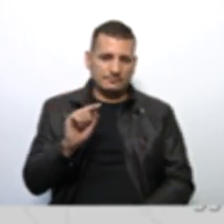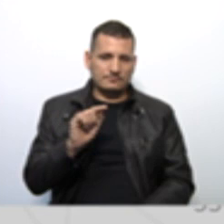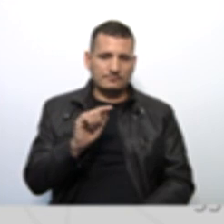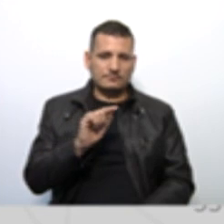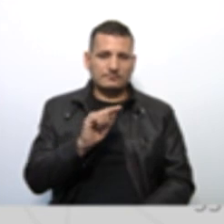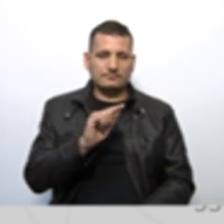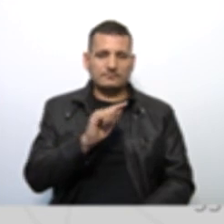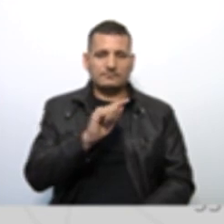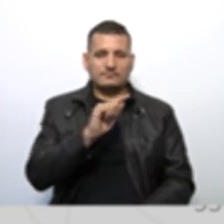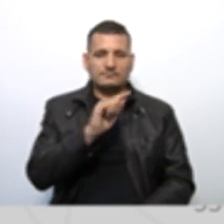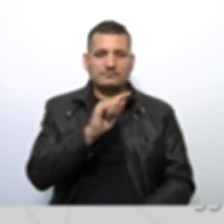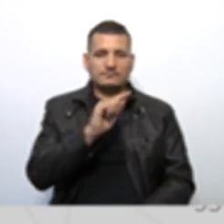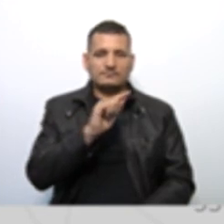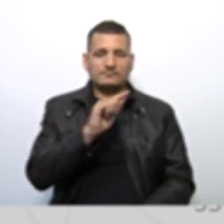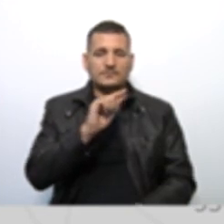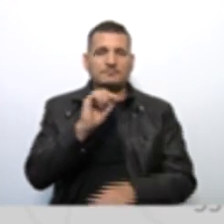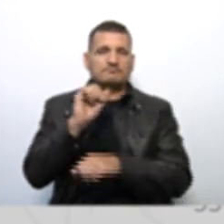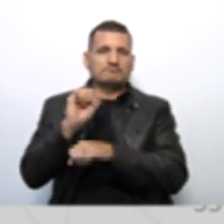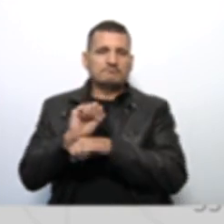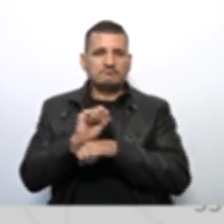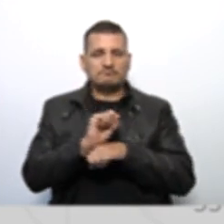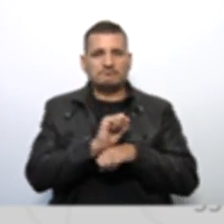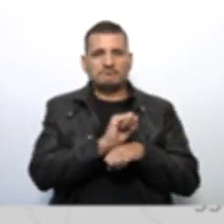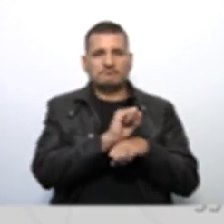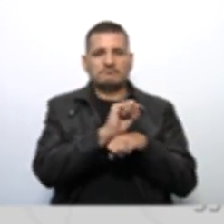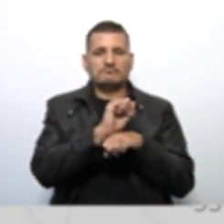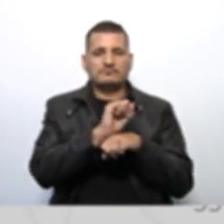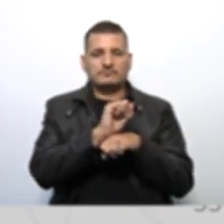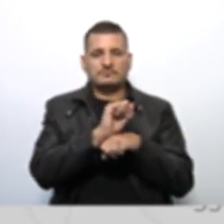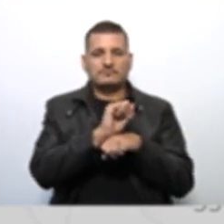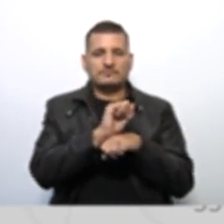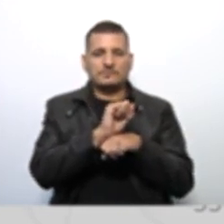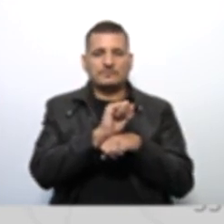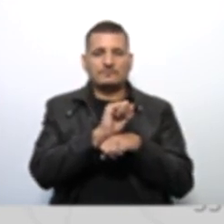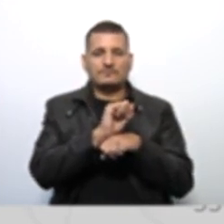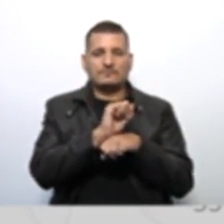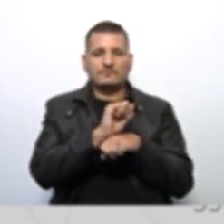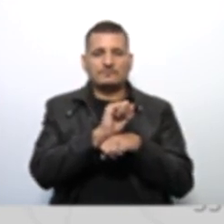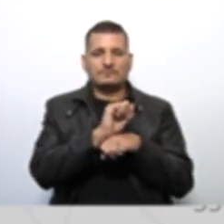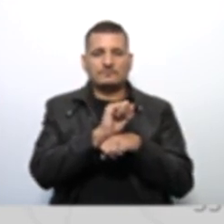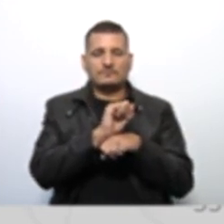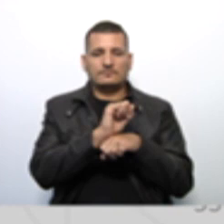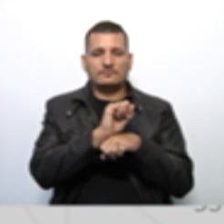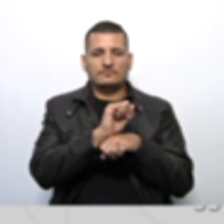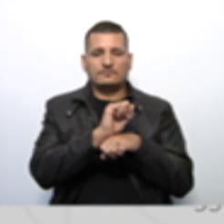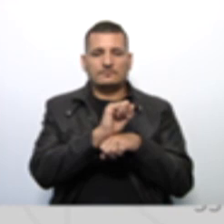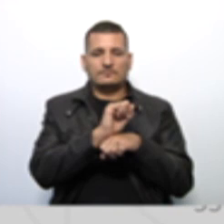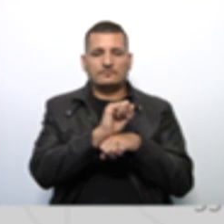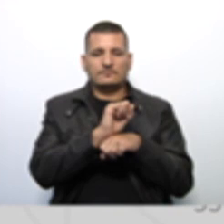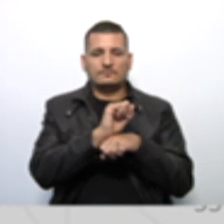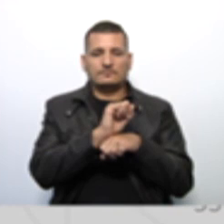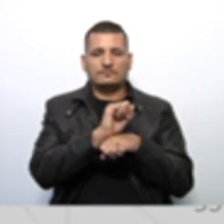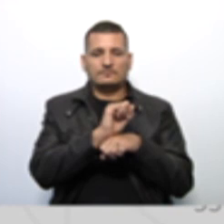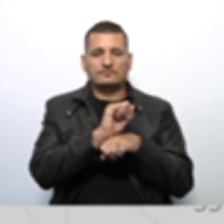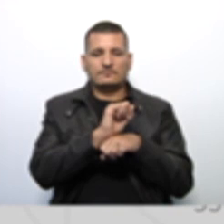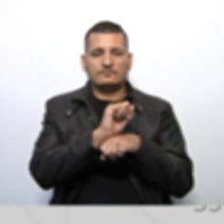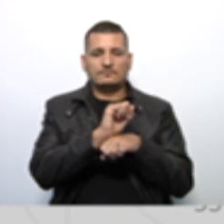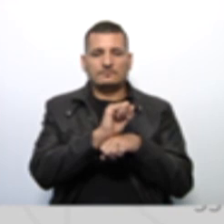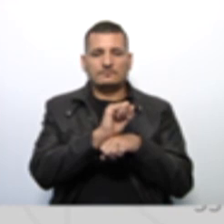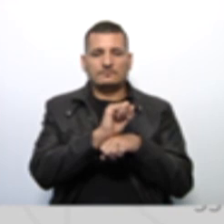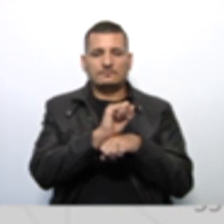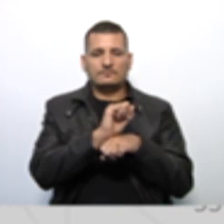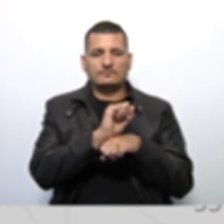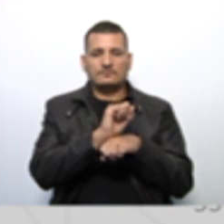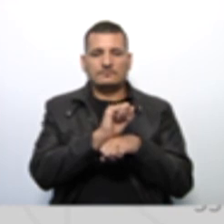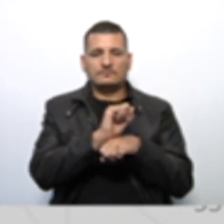F, tudo ia parar de funcionar, pessoal. Ok? São as posteriores. E outro detalhe da conexão